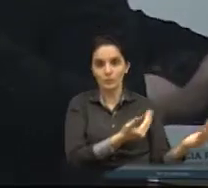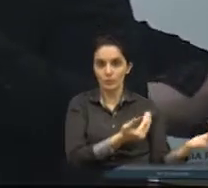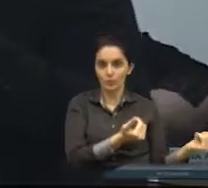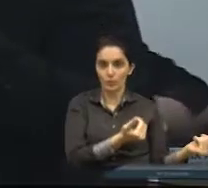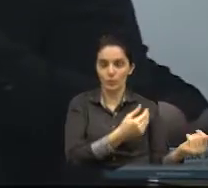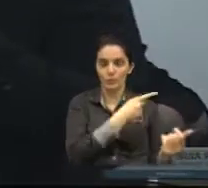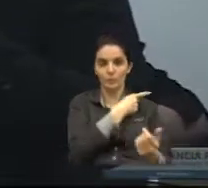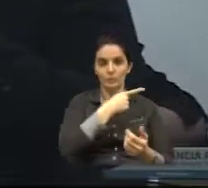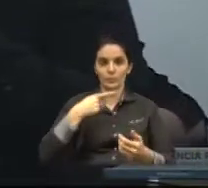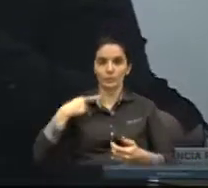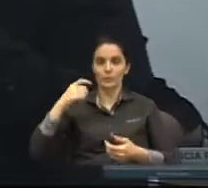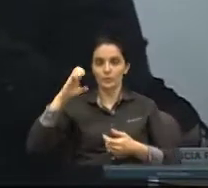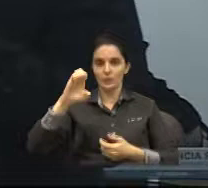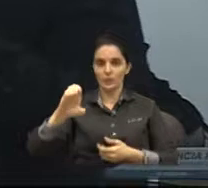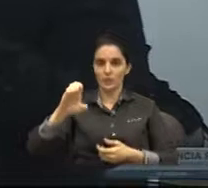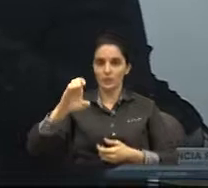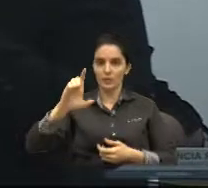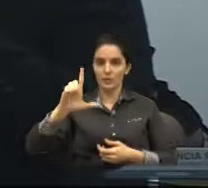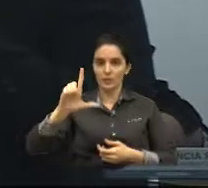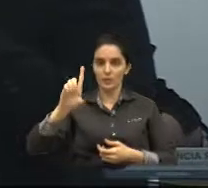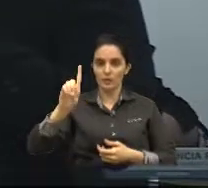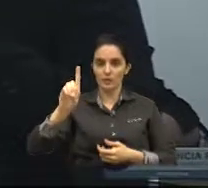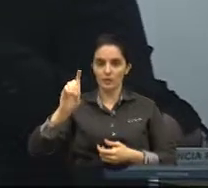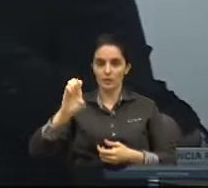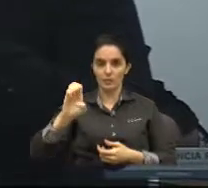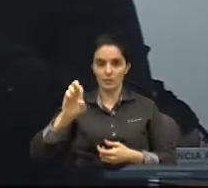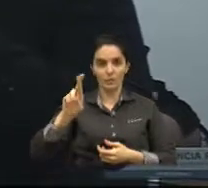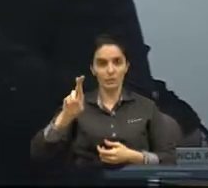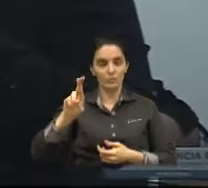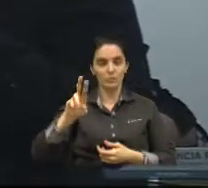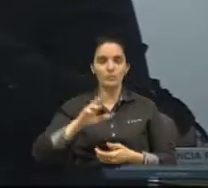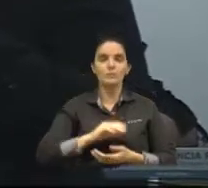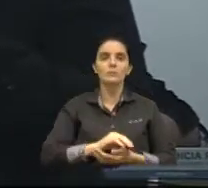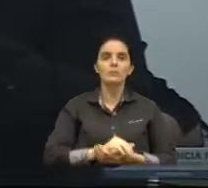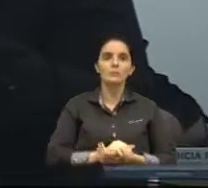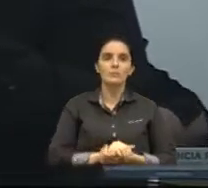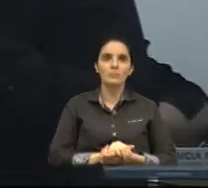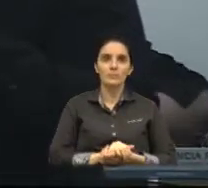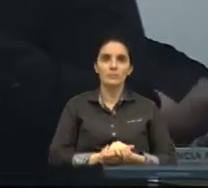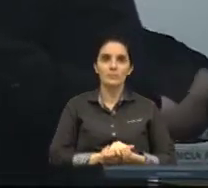Éder, outras pessoas aqui, que eu posso até cometer